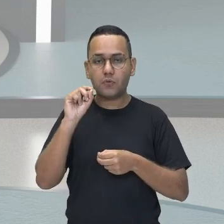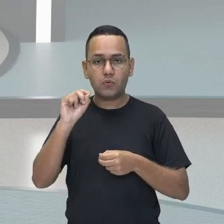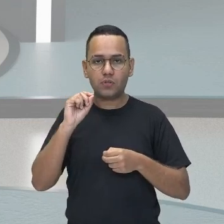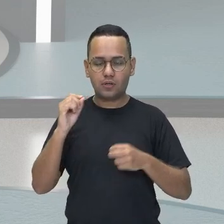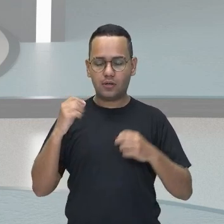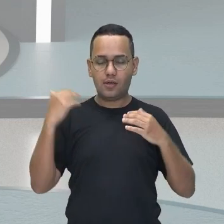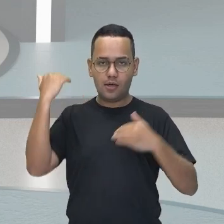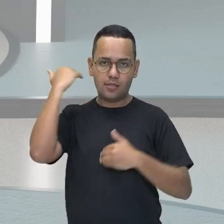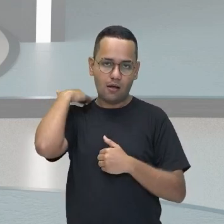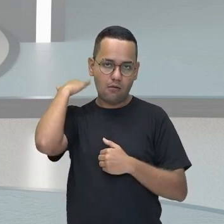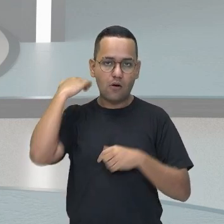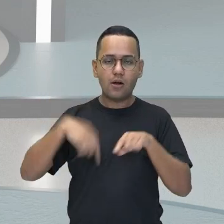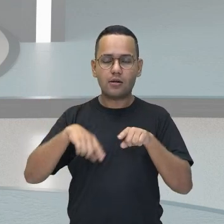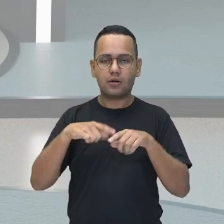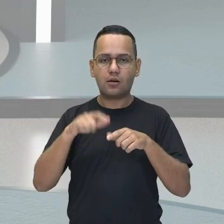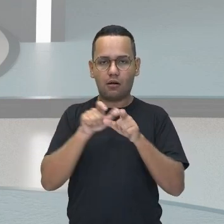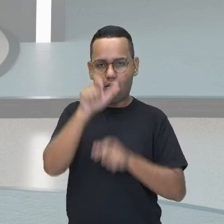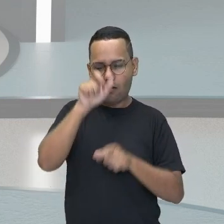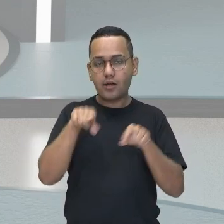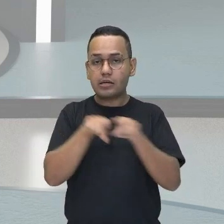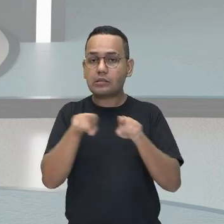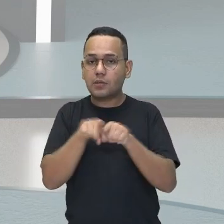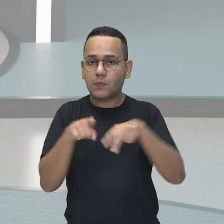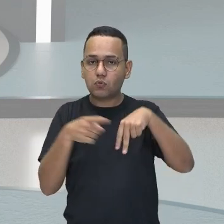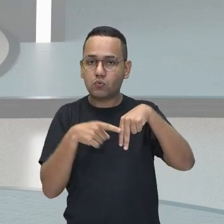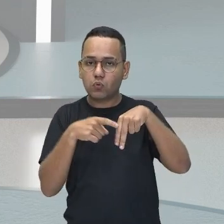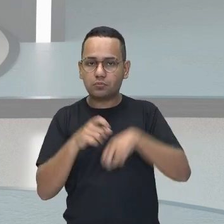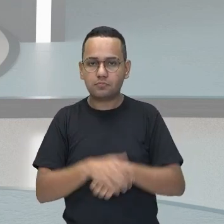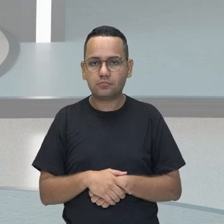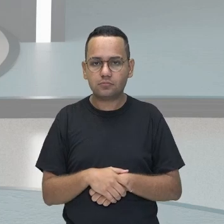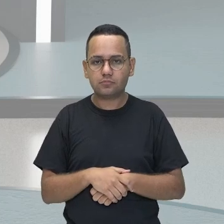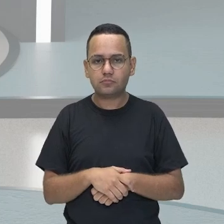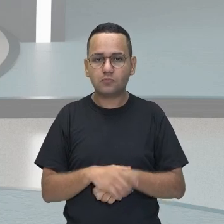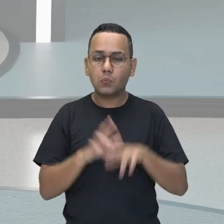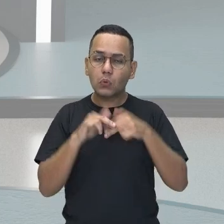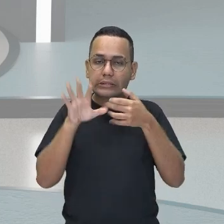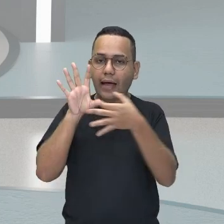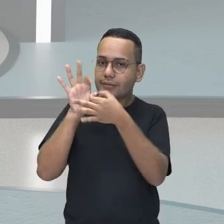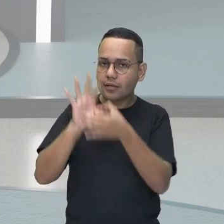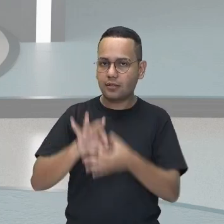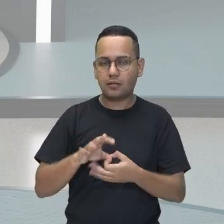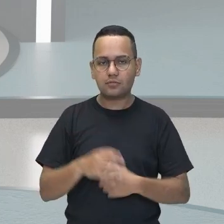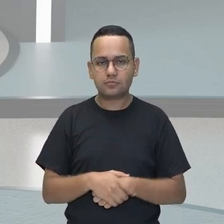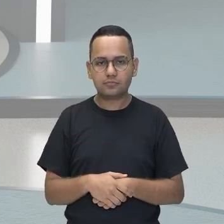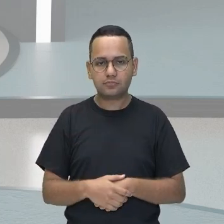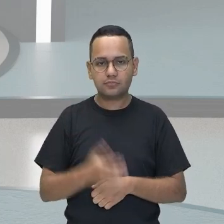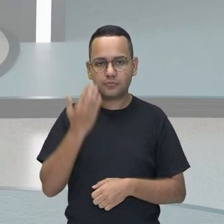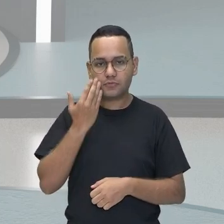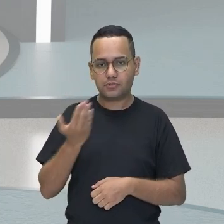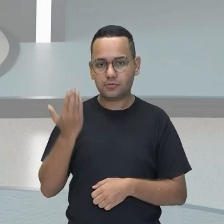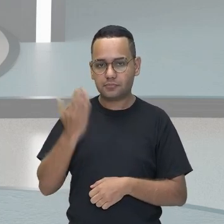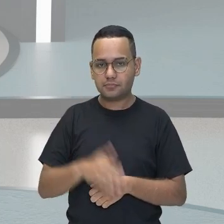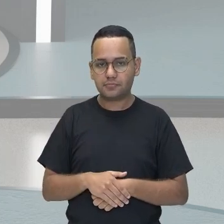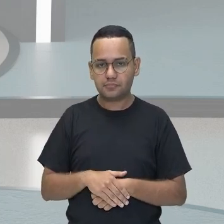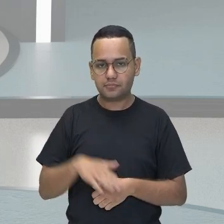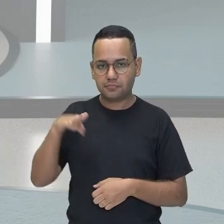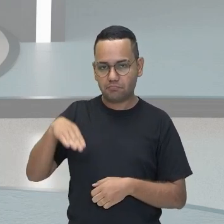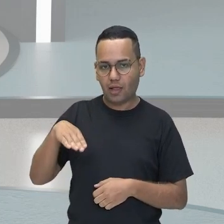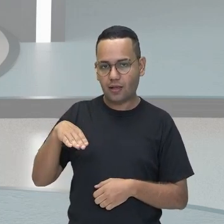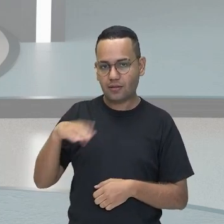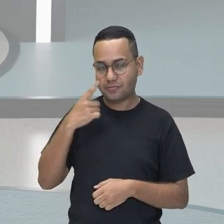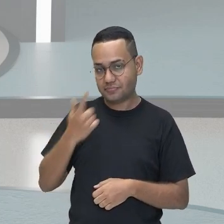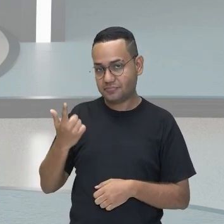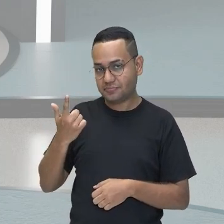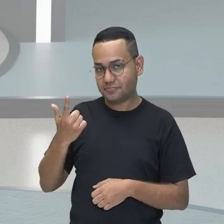costa e nos joelhos. Então, é todo um complexo que está conectado, ok? Adiante, olha só como é a